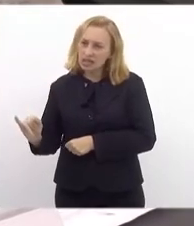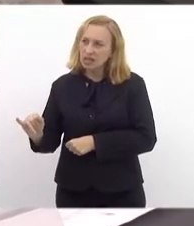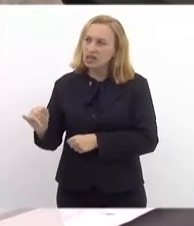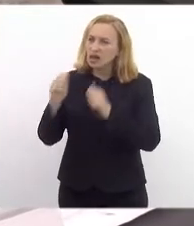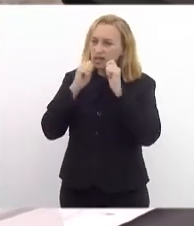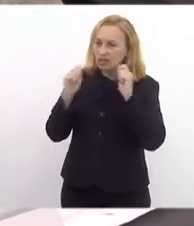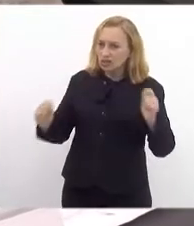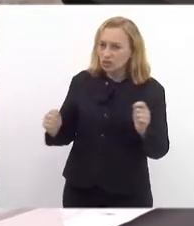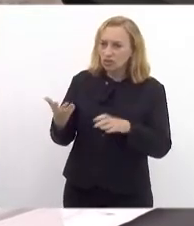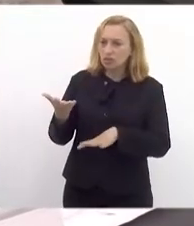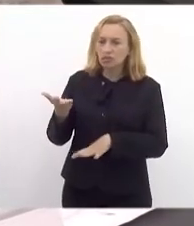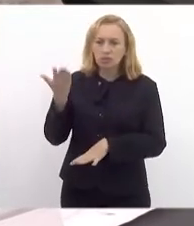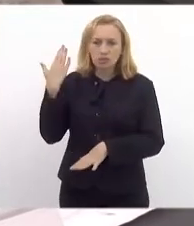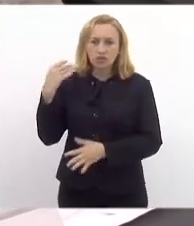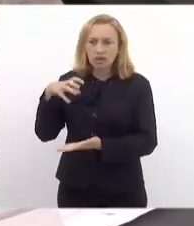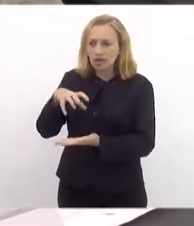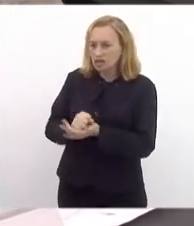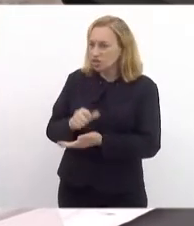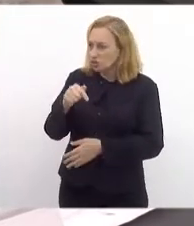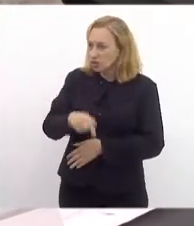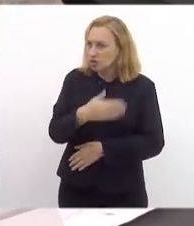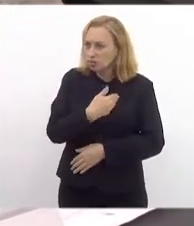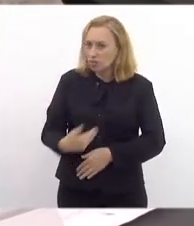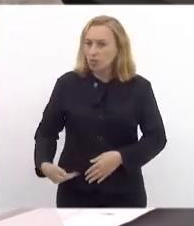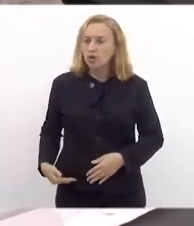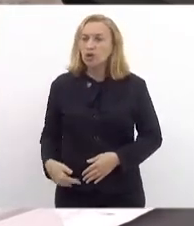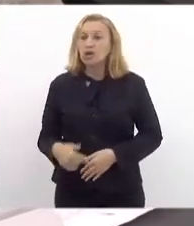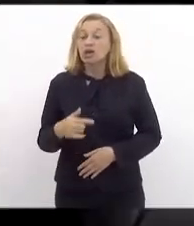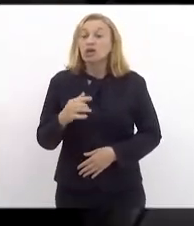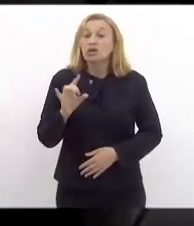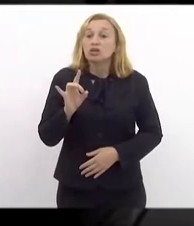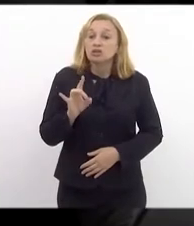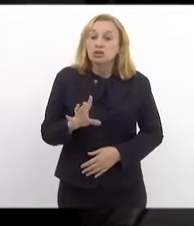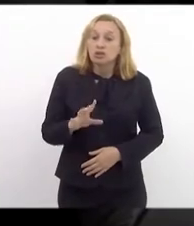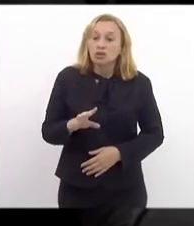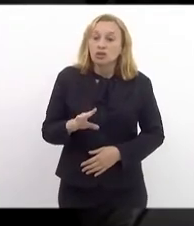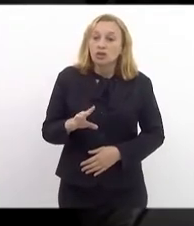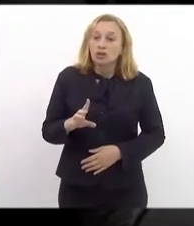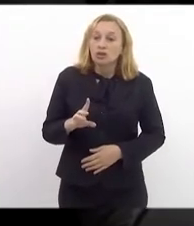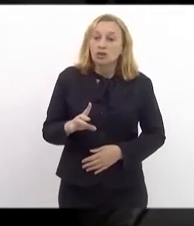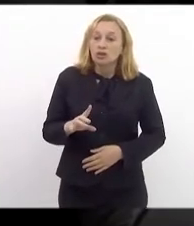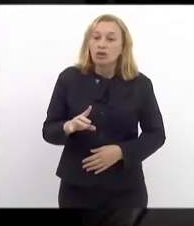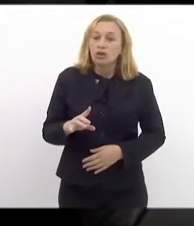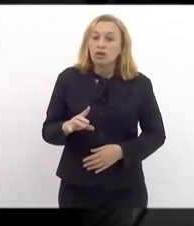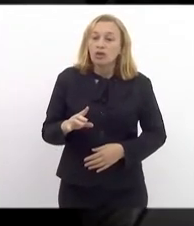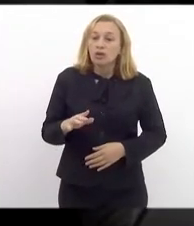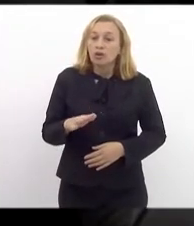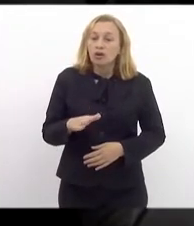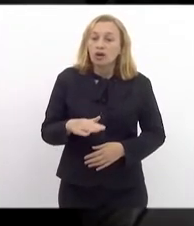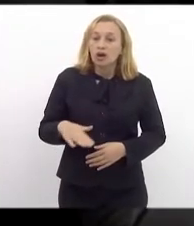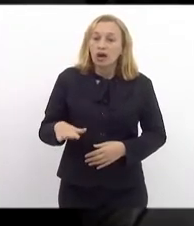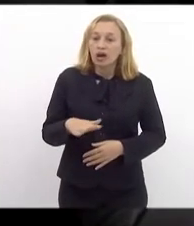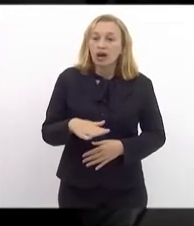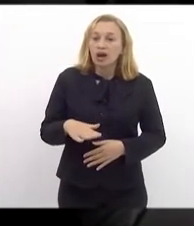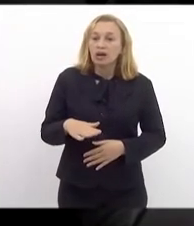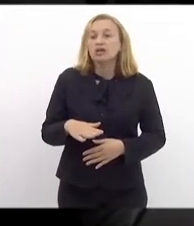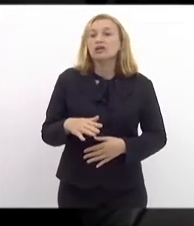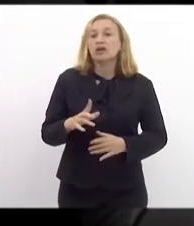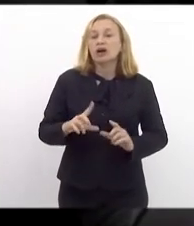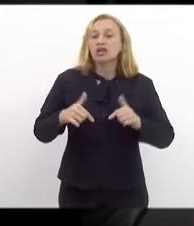meu assessor e eu quero fazer um registro Público aqui de que eu apenas fui o vetor político mas o autor intelectual